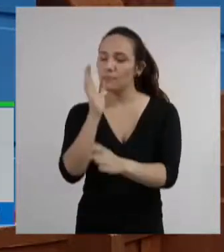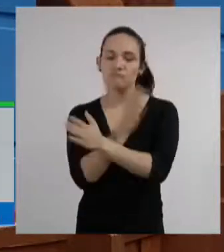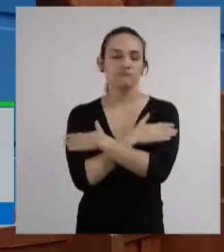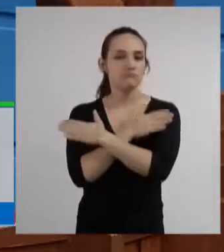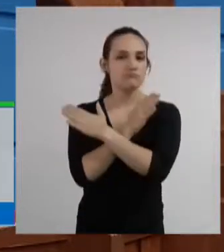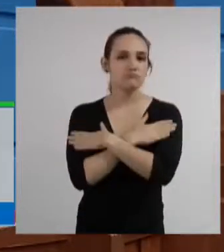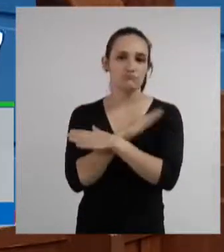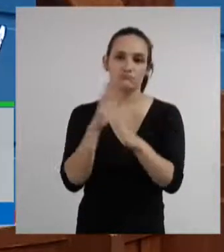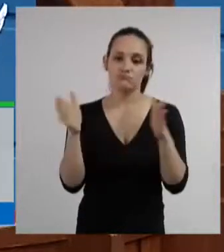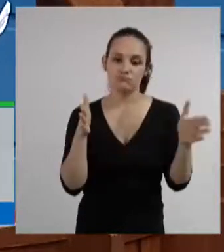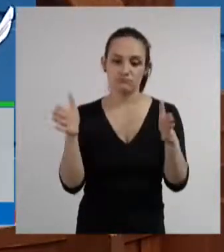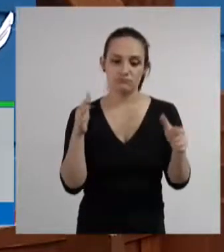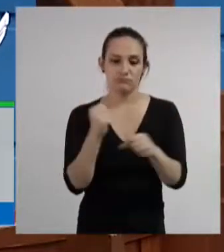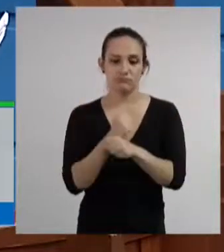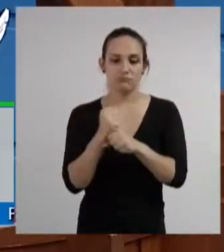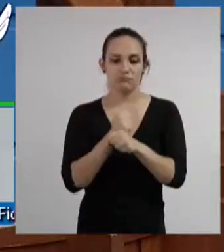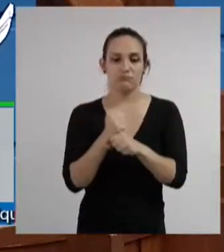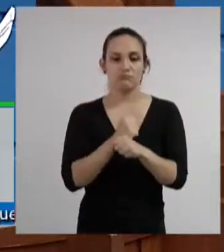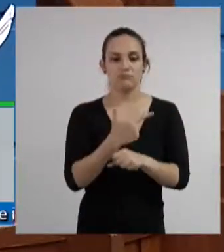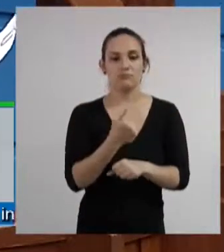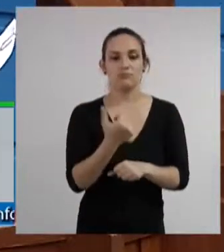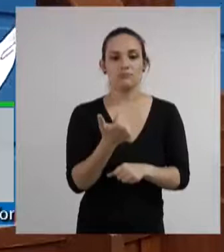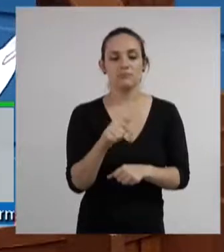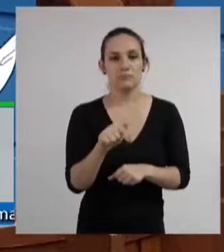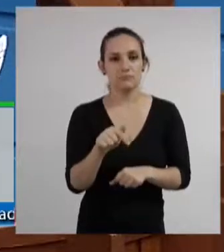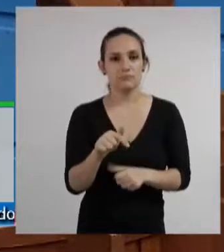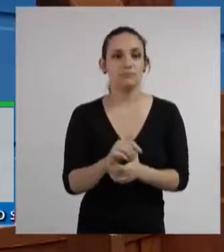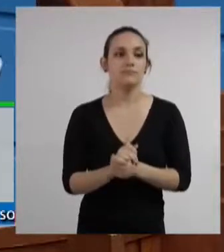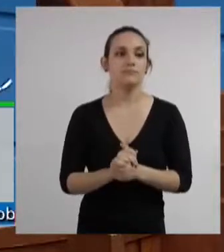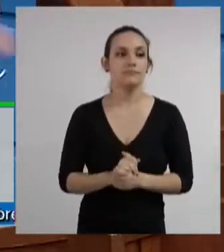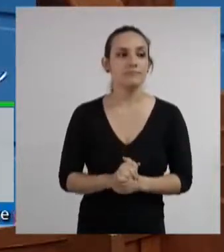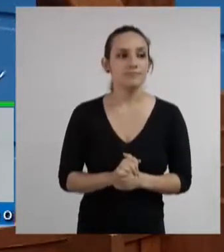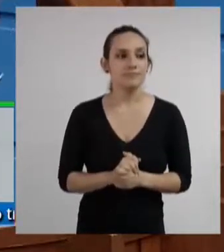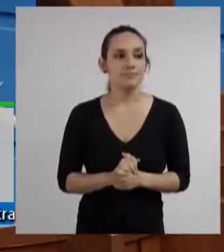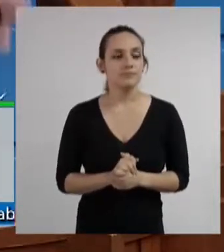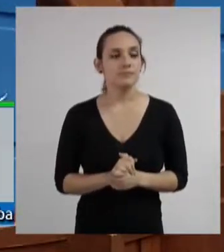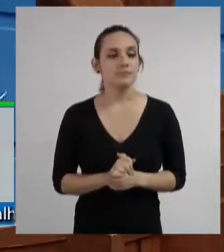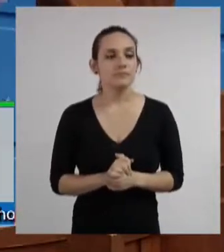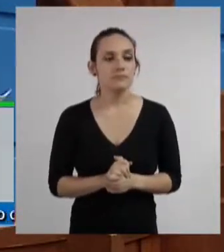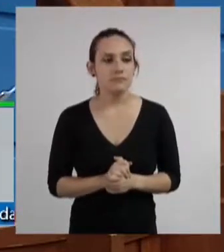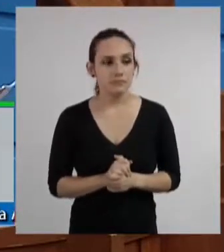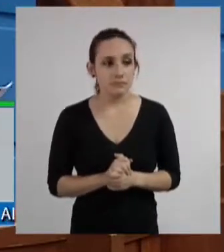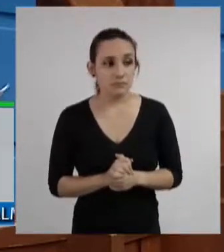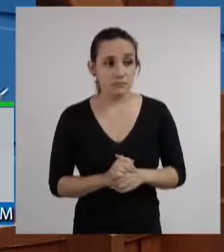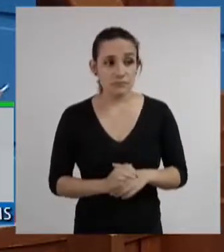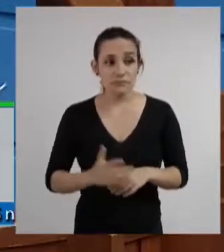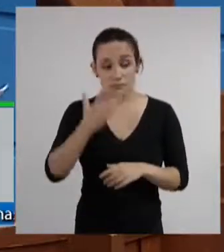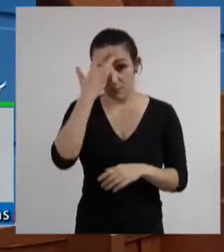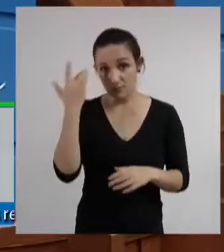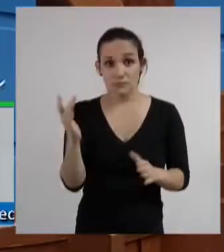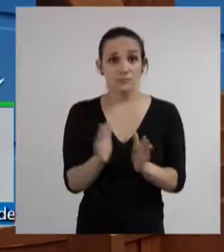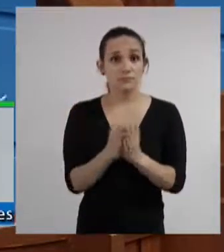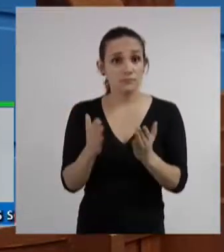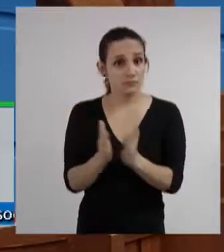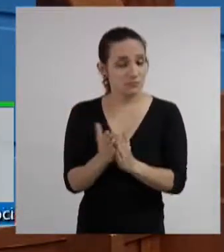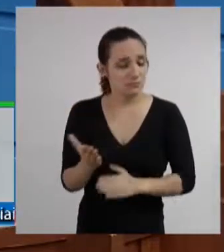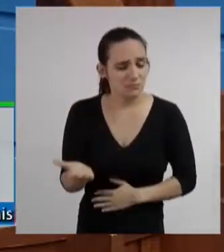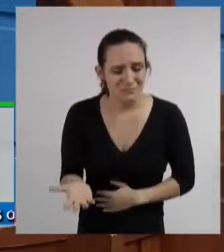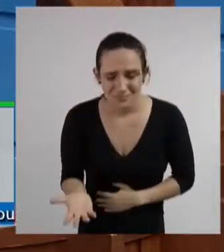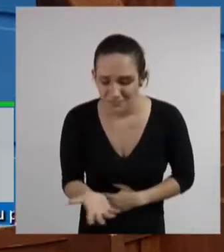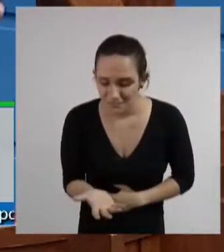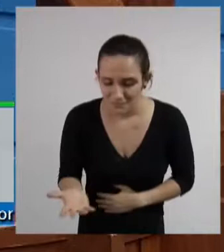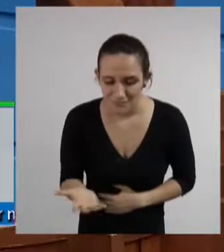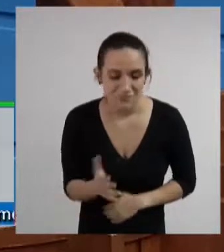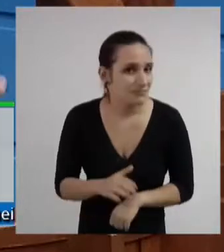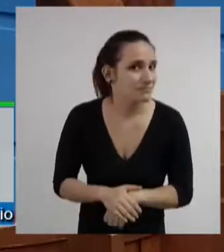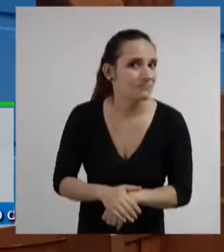em 2017 fizeram o contingente de pobres no país